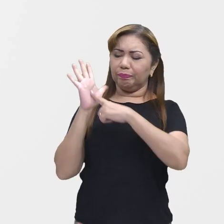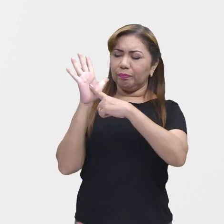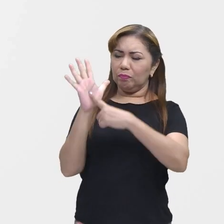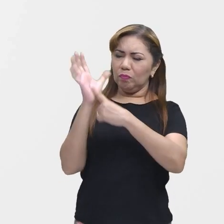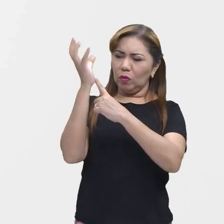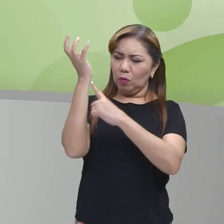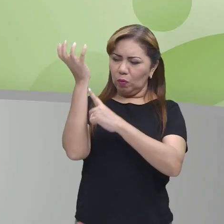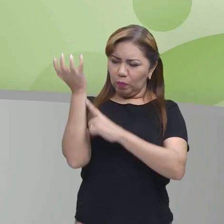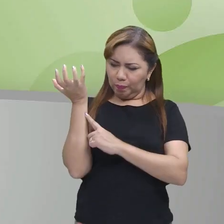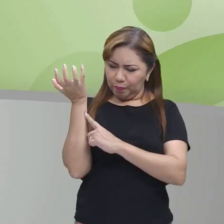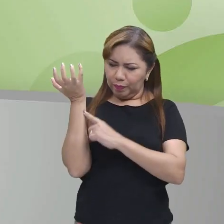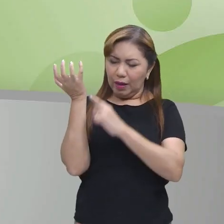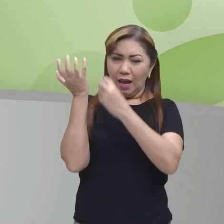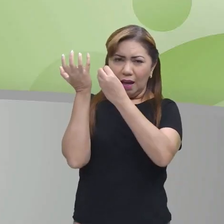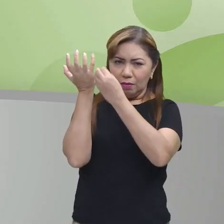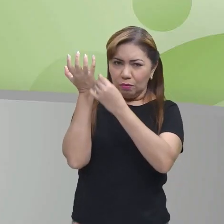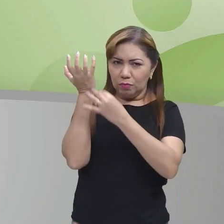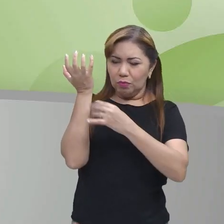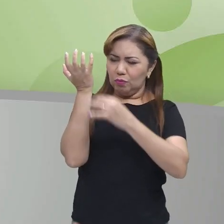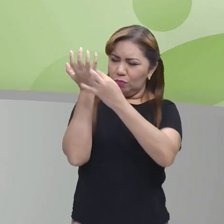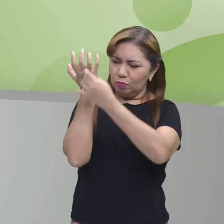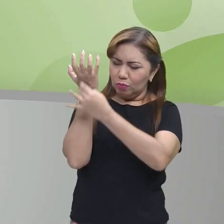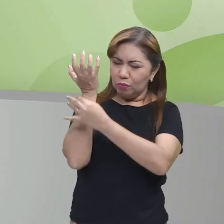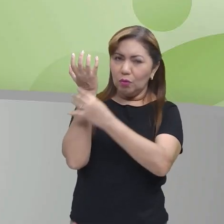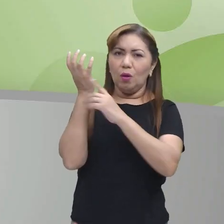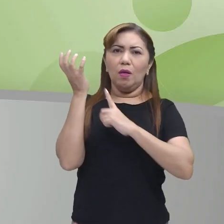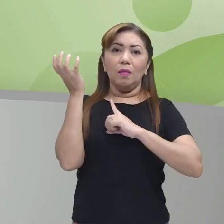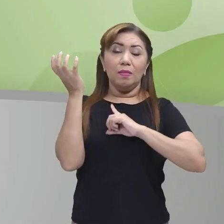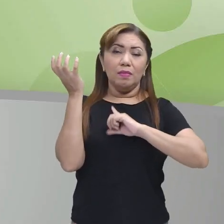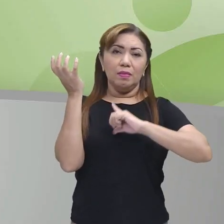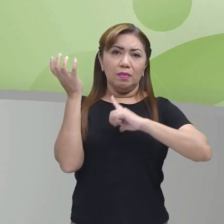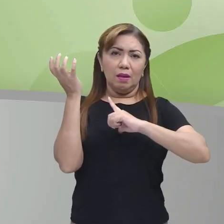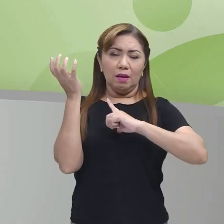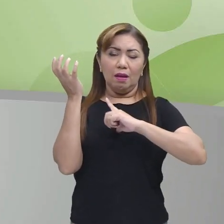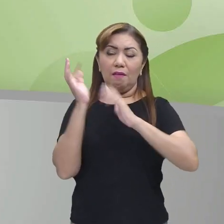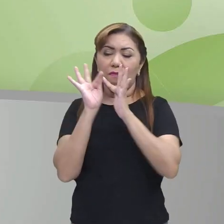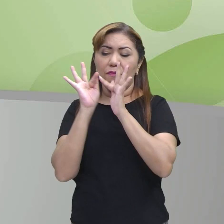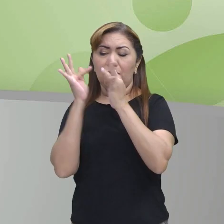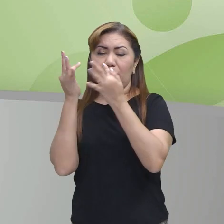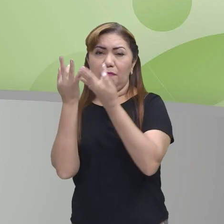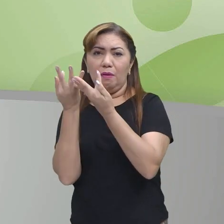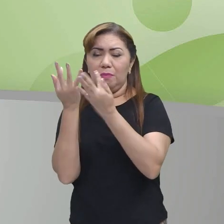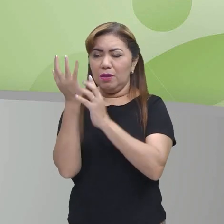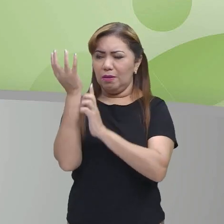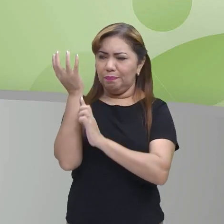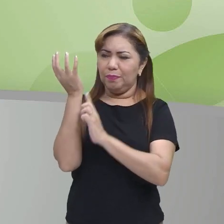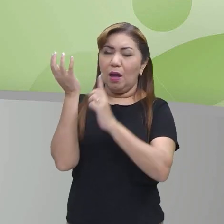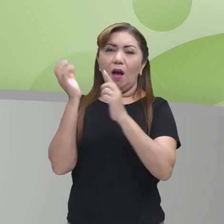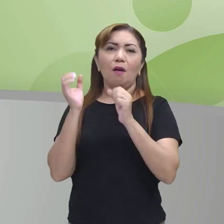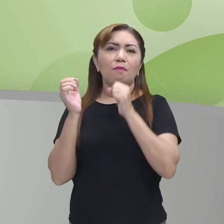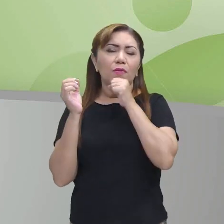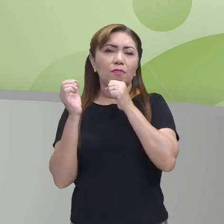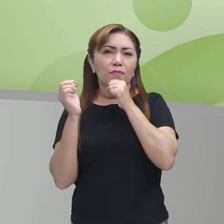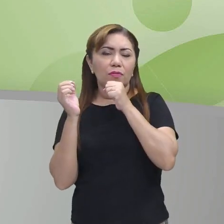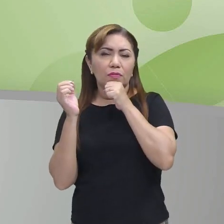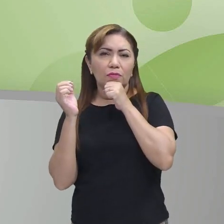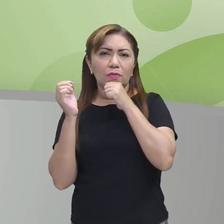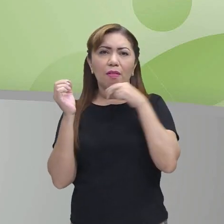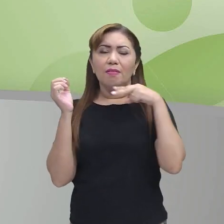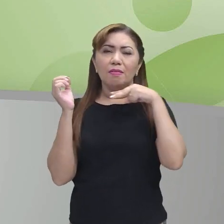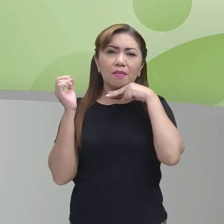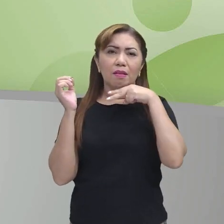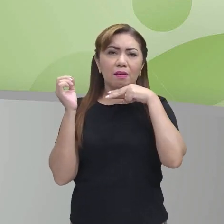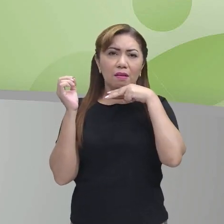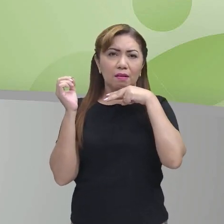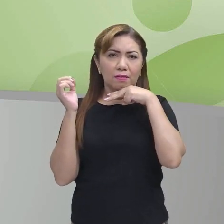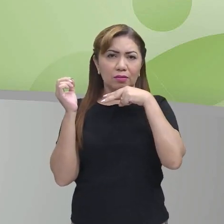geram vários descendentes nessa árvore, que são os pais, os filhos, os avós, os netos, e toda essa